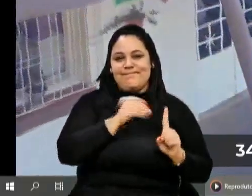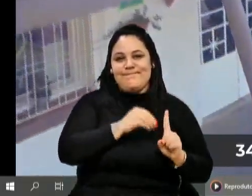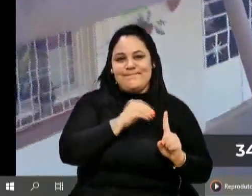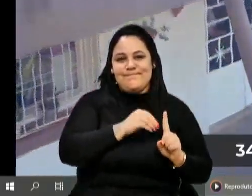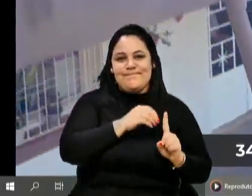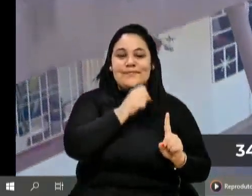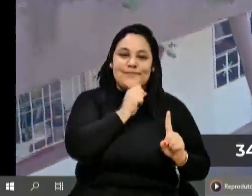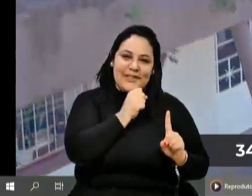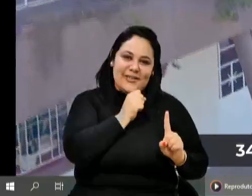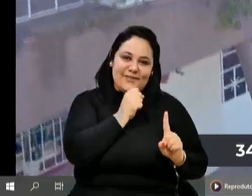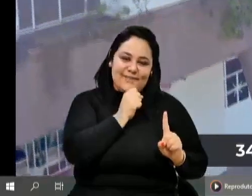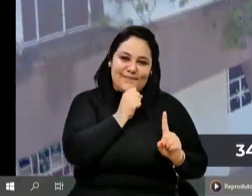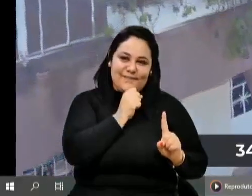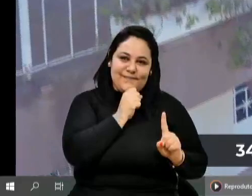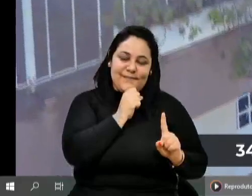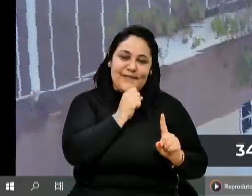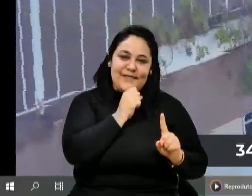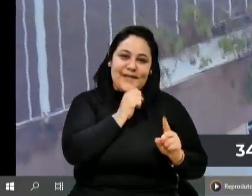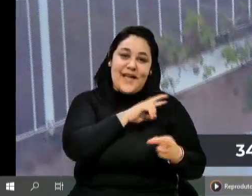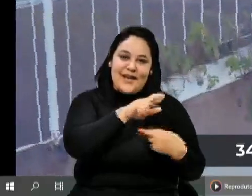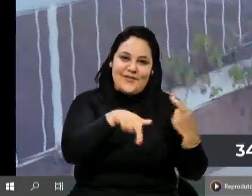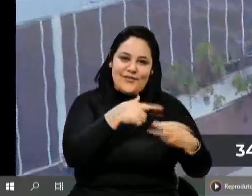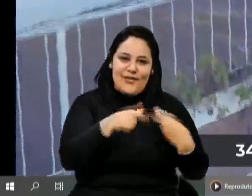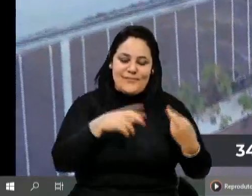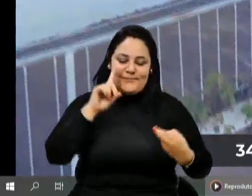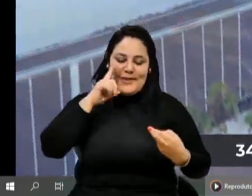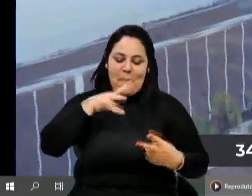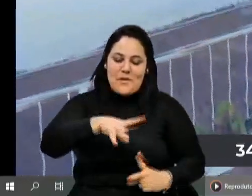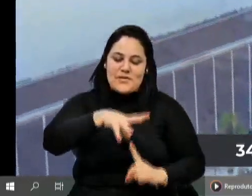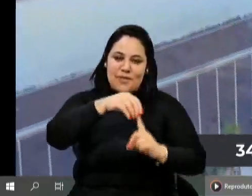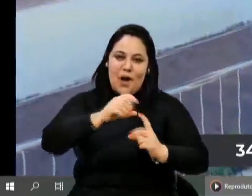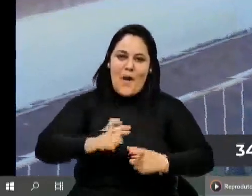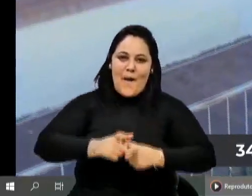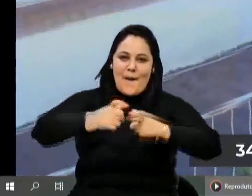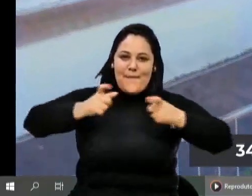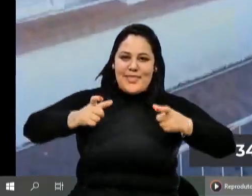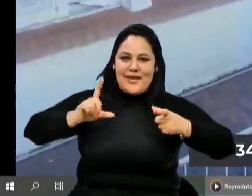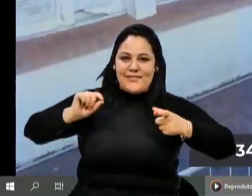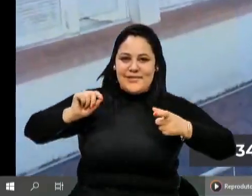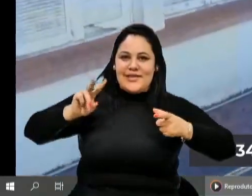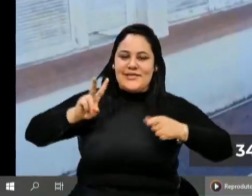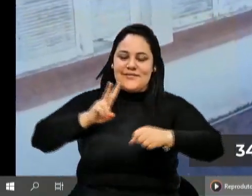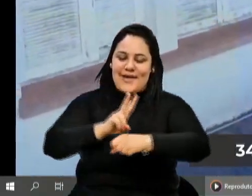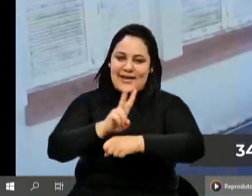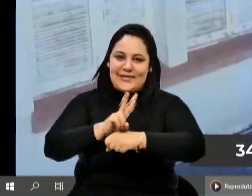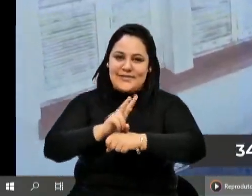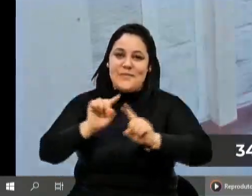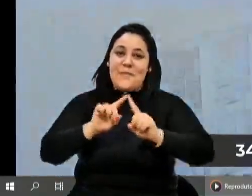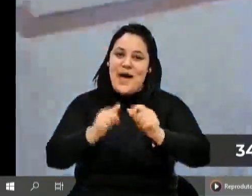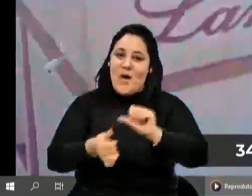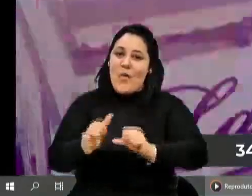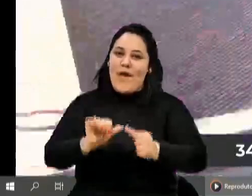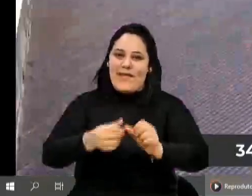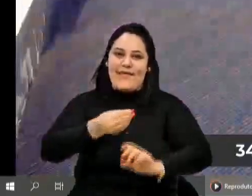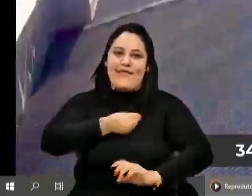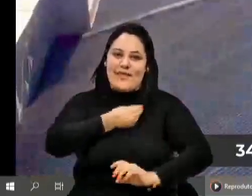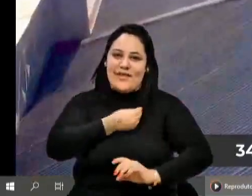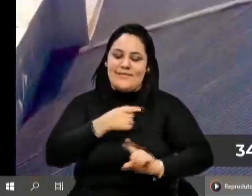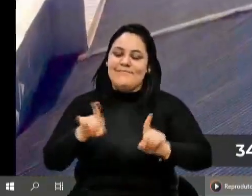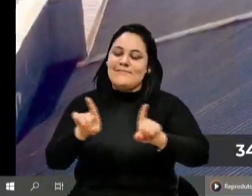é ampliar mais 10 vagas, mas a qualidade de vida de quem mora aqui também é priorizada.